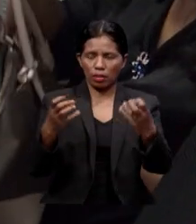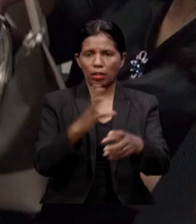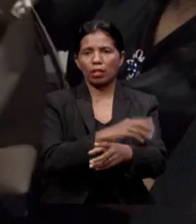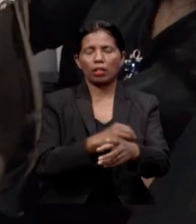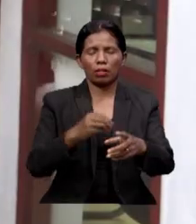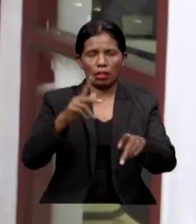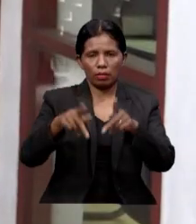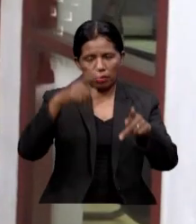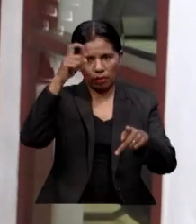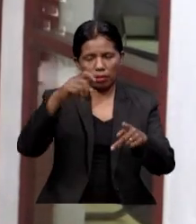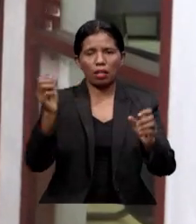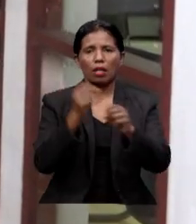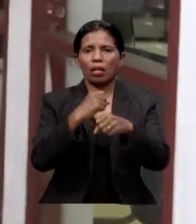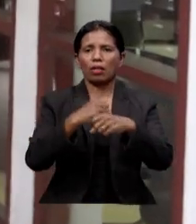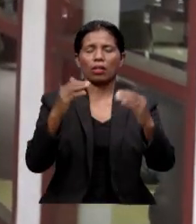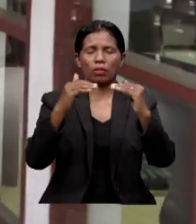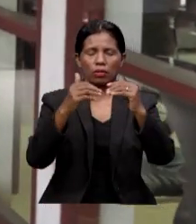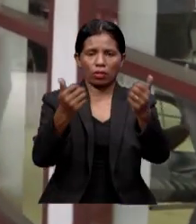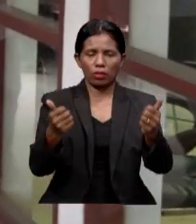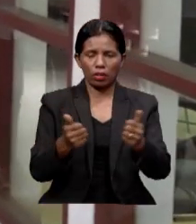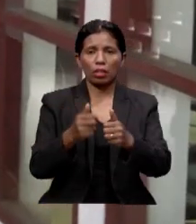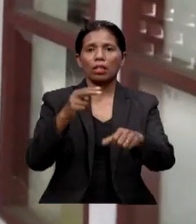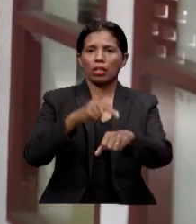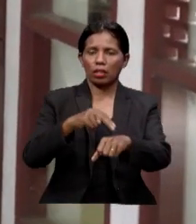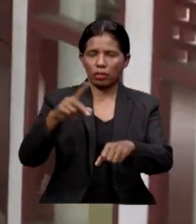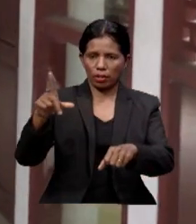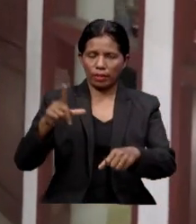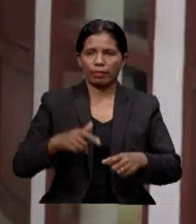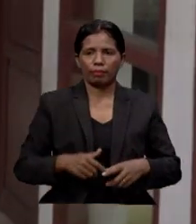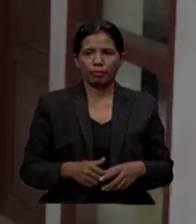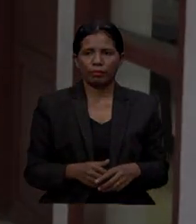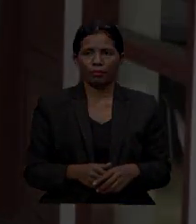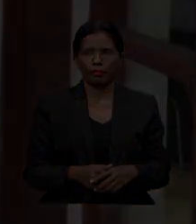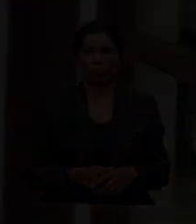diplomata, numa sala ao encontro com a Autoridade Nacional. Equipa Cobertura, GMN.